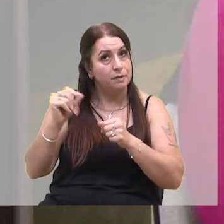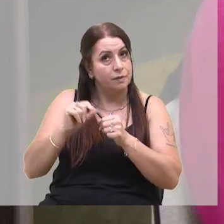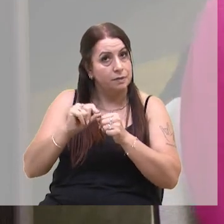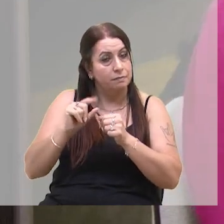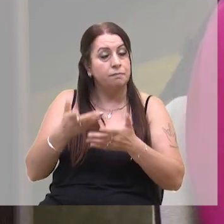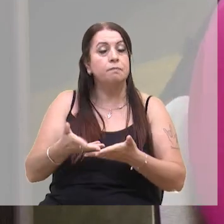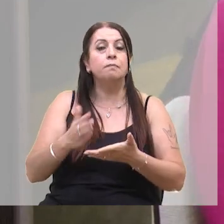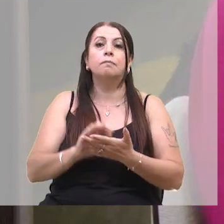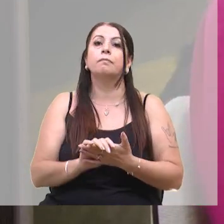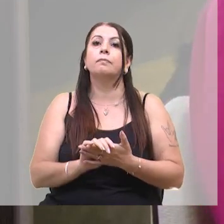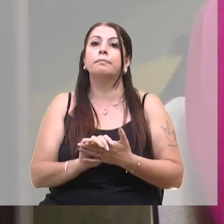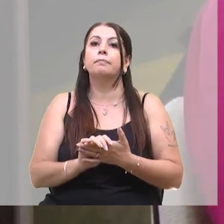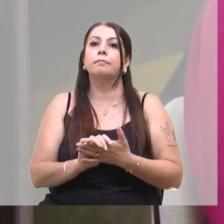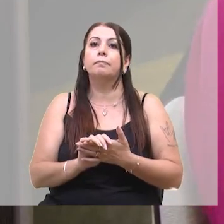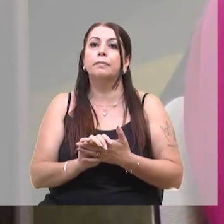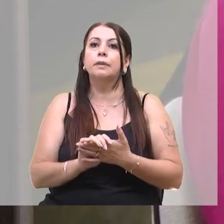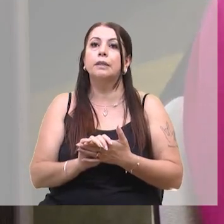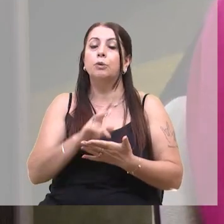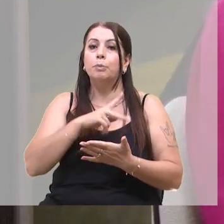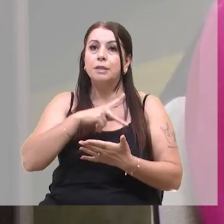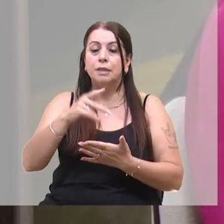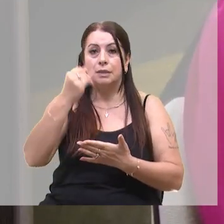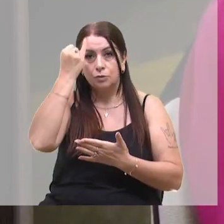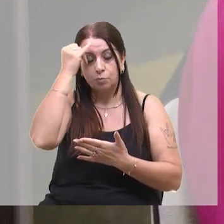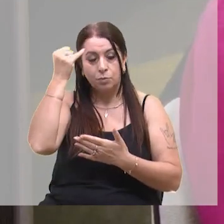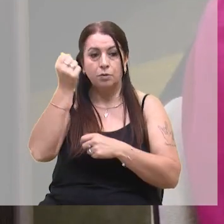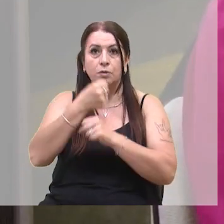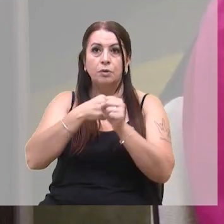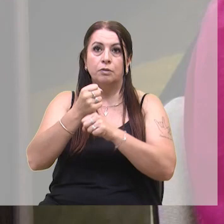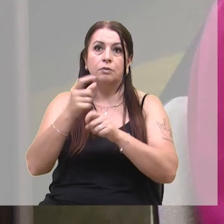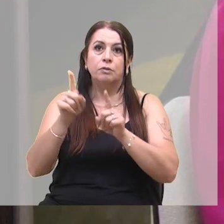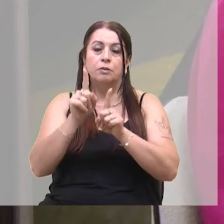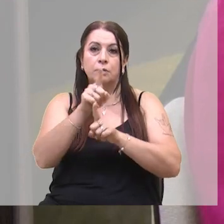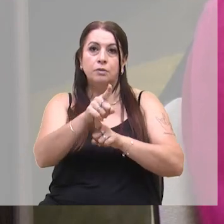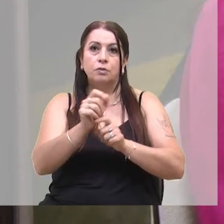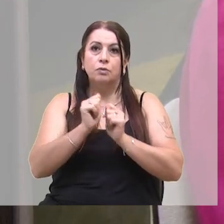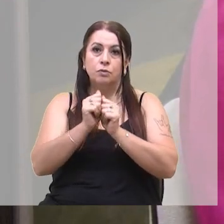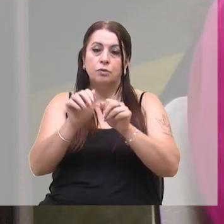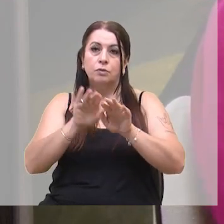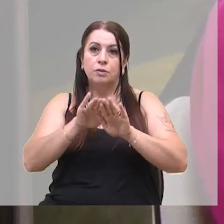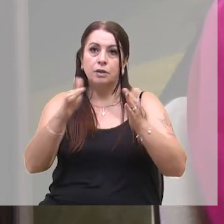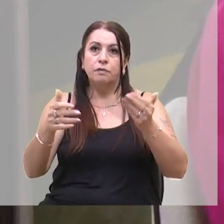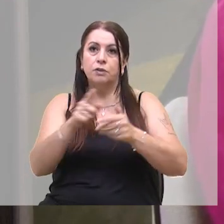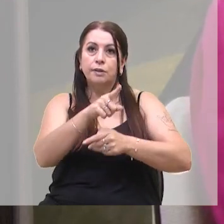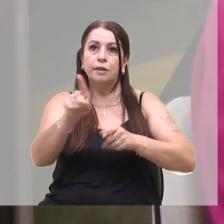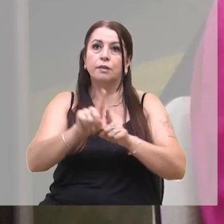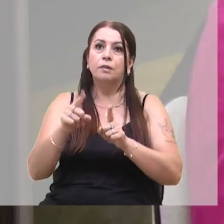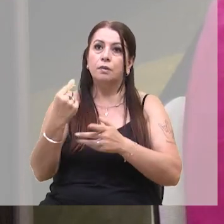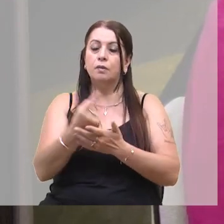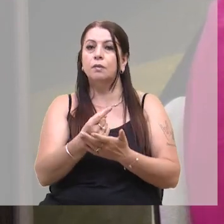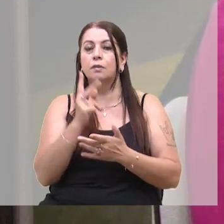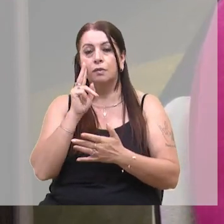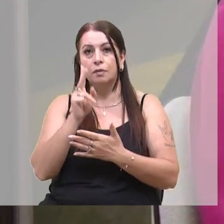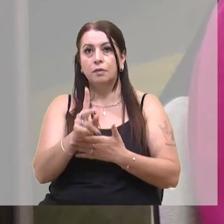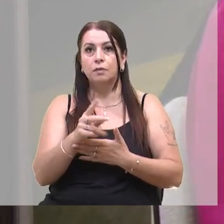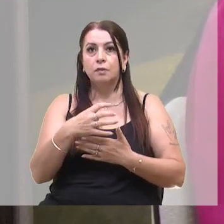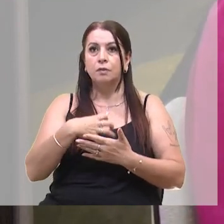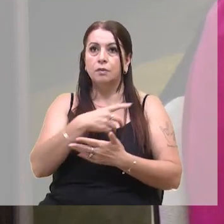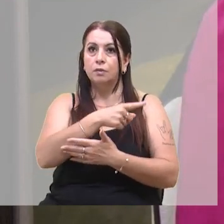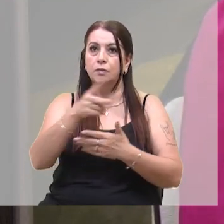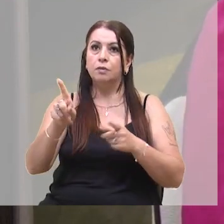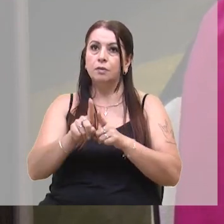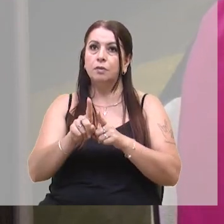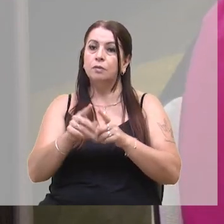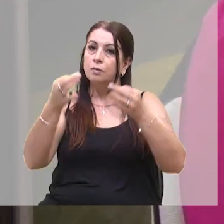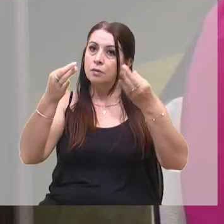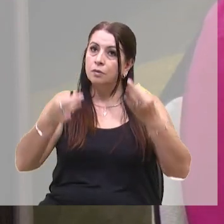coisas importantes na casa que precisam efetivamente ser feitas. E o presidente D'Ambrosio, no ano passado, juntamente com a mesa, conseguiu fazer